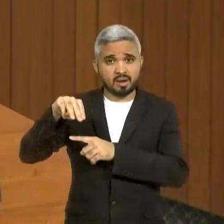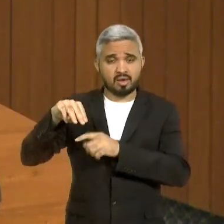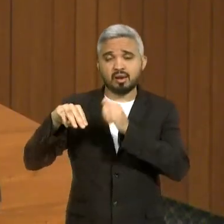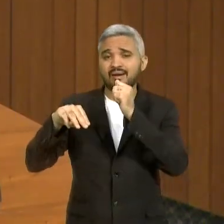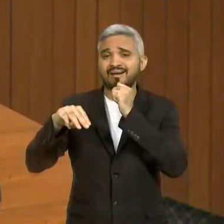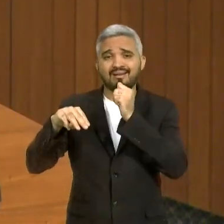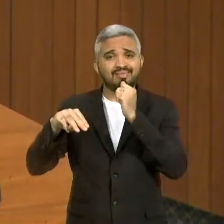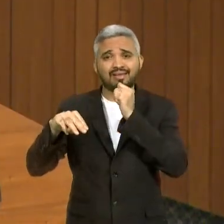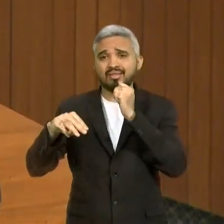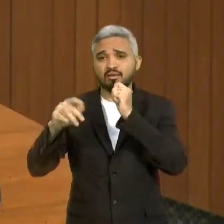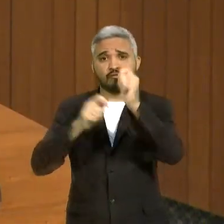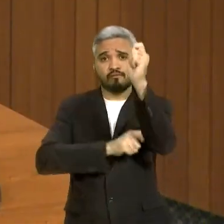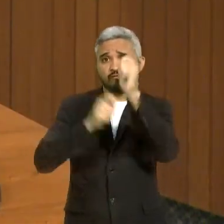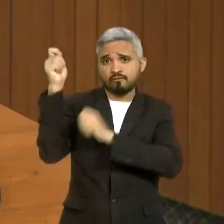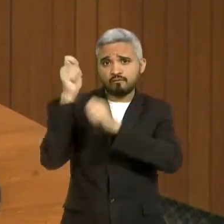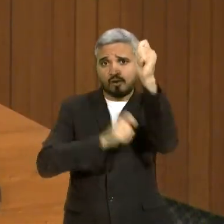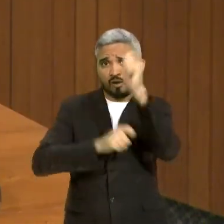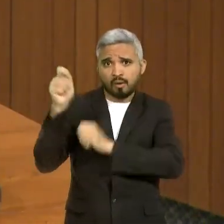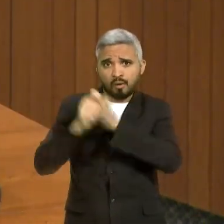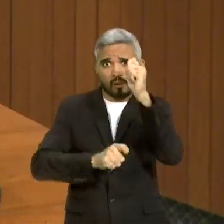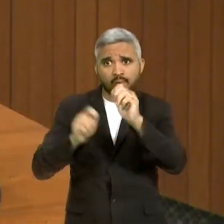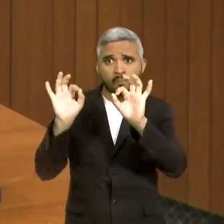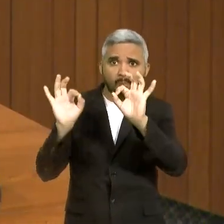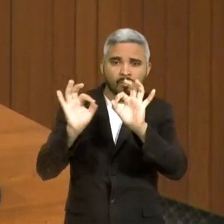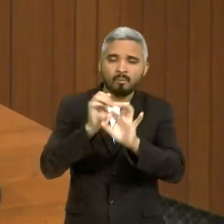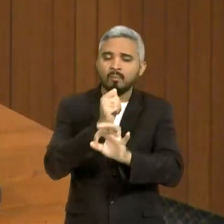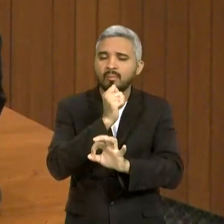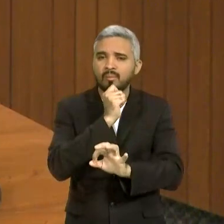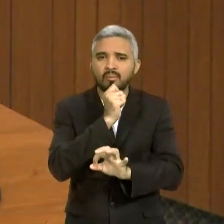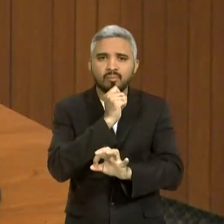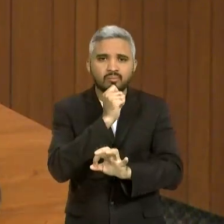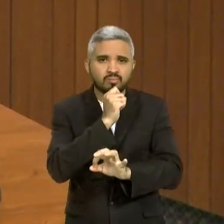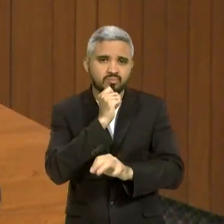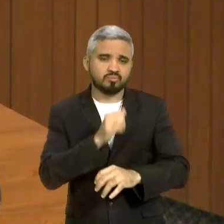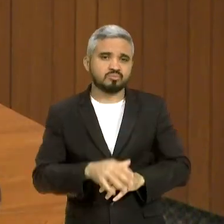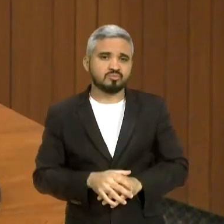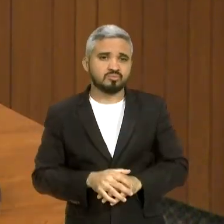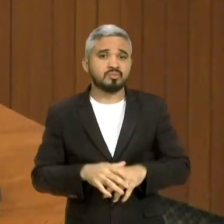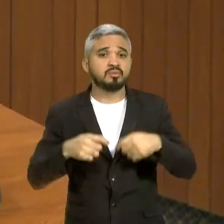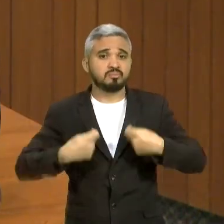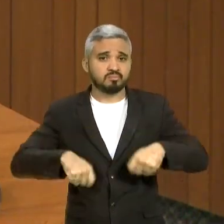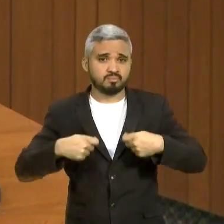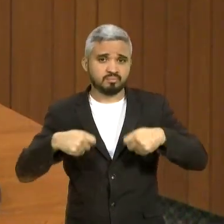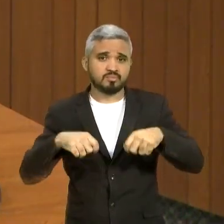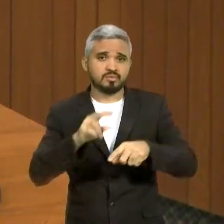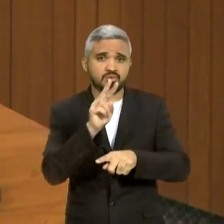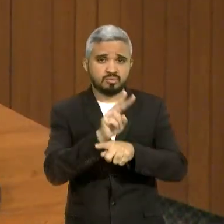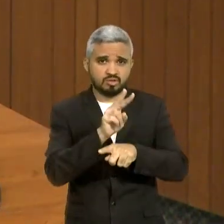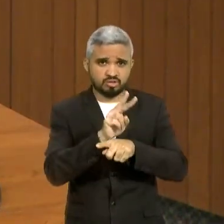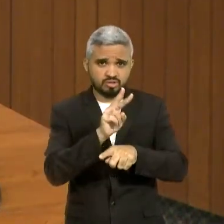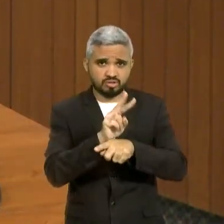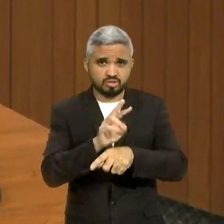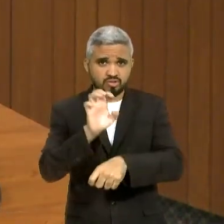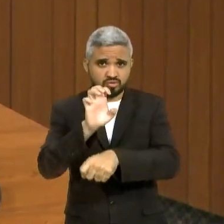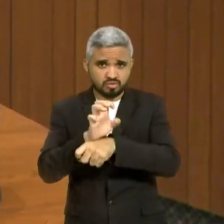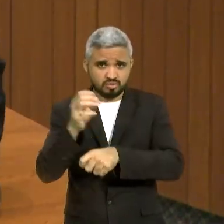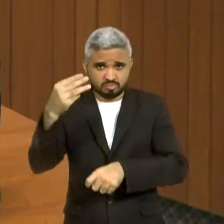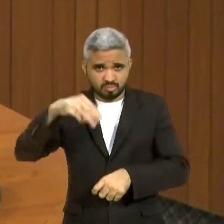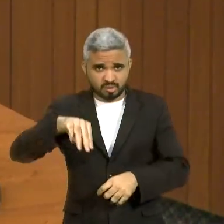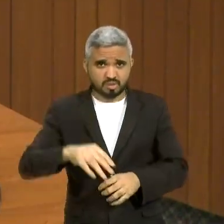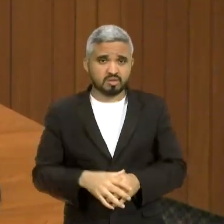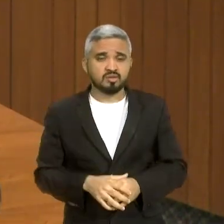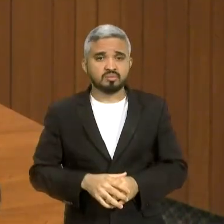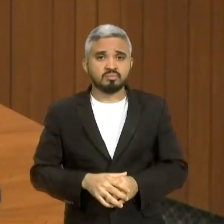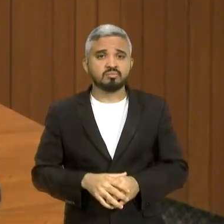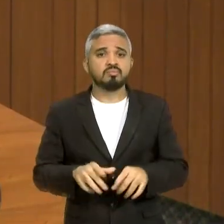que não fornece produtos para fora e sim recebe, fornece apenas as commodities. A gente precisa proteger o nosso Estado para que aqui também chegue,